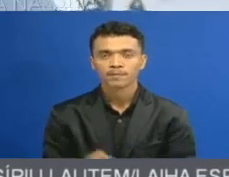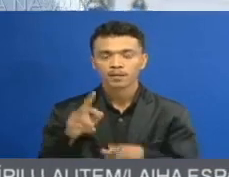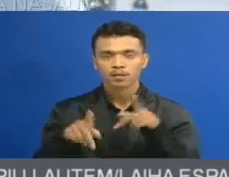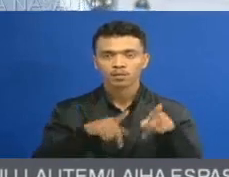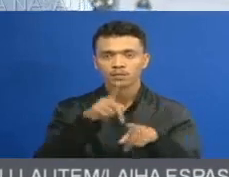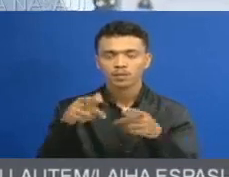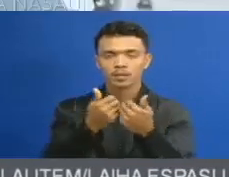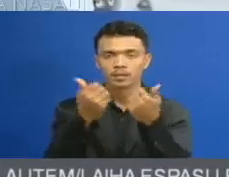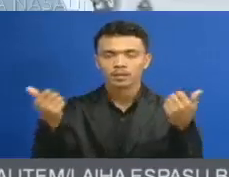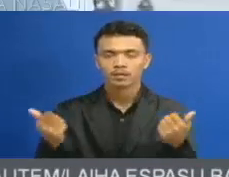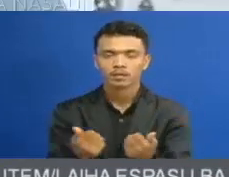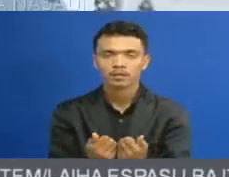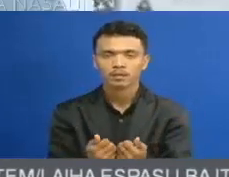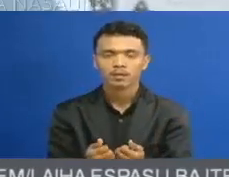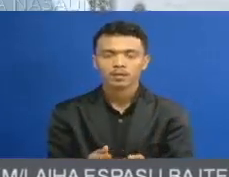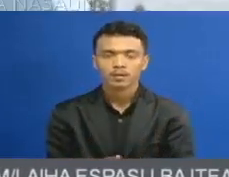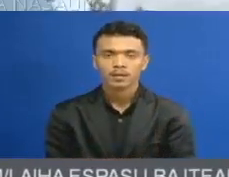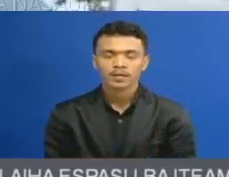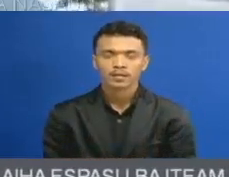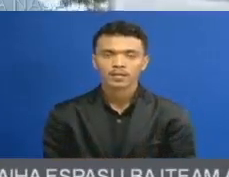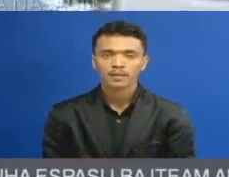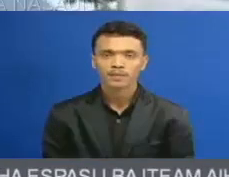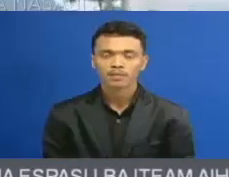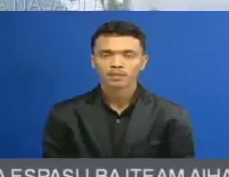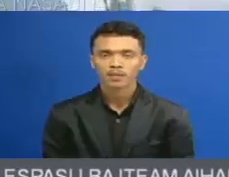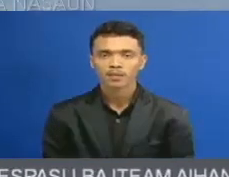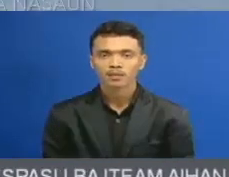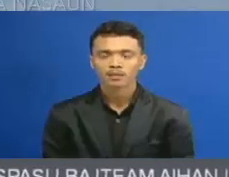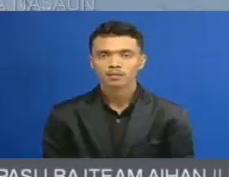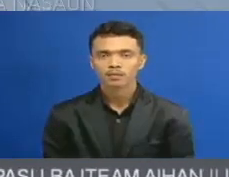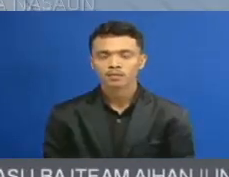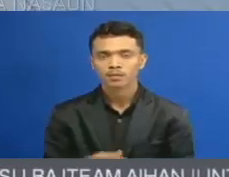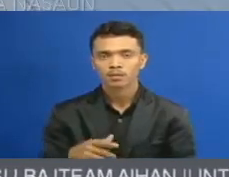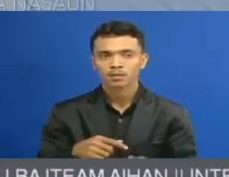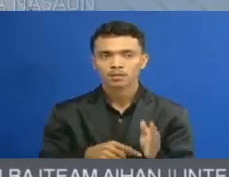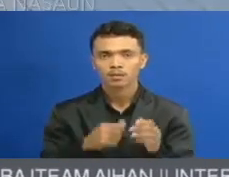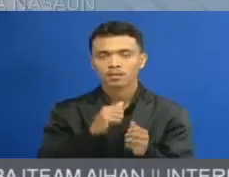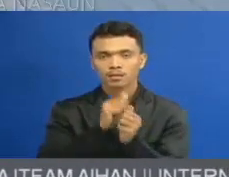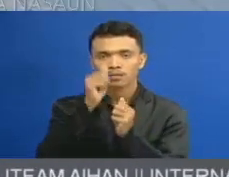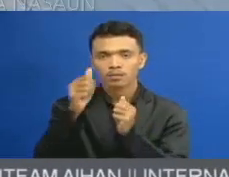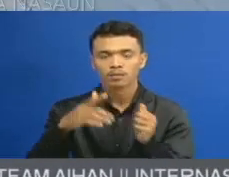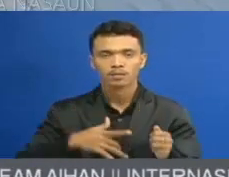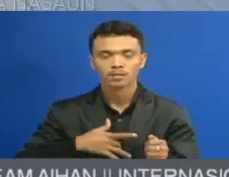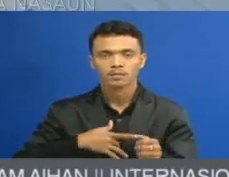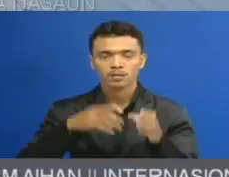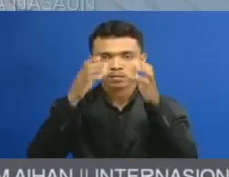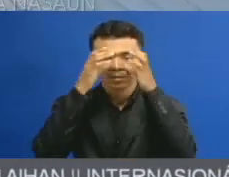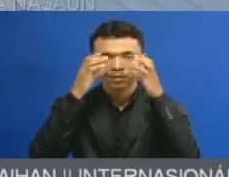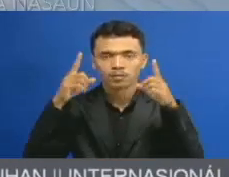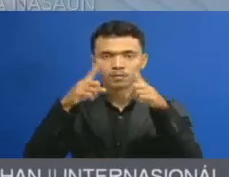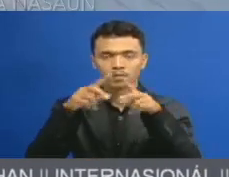Comunidade Aldeia Pigalak 2, Faustina dos Santos BRTTLI, manifesta sentimento triste ao serviço companhia local